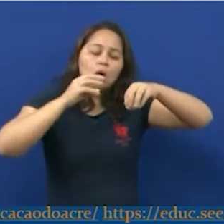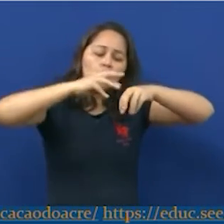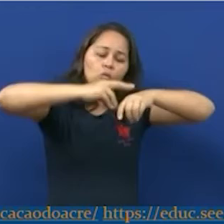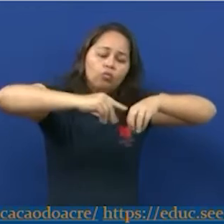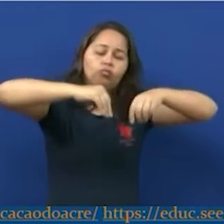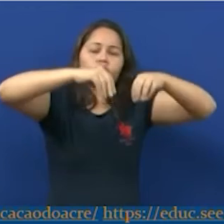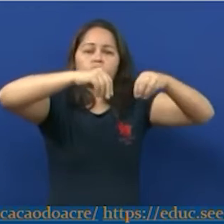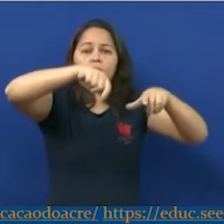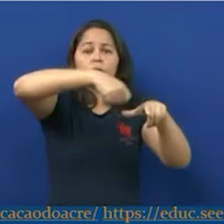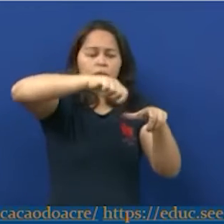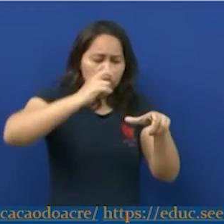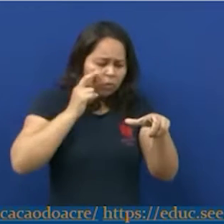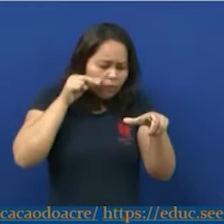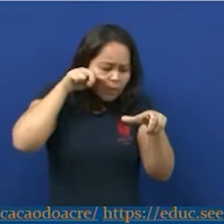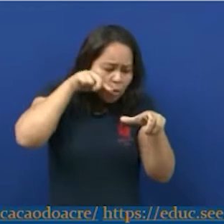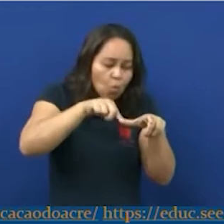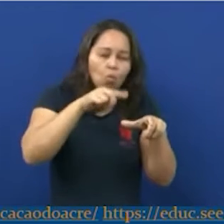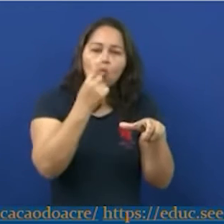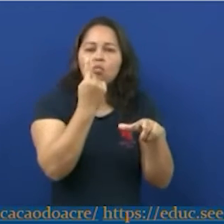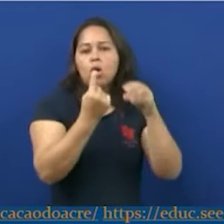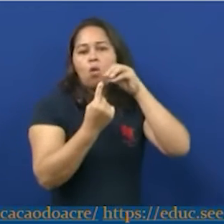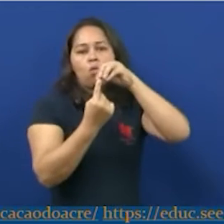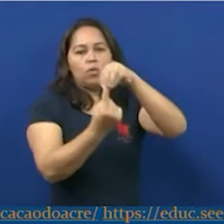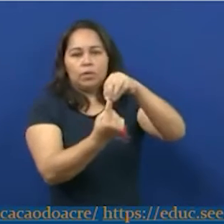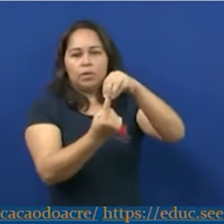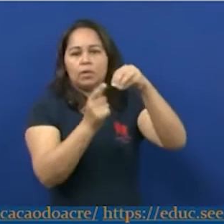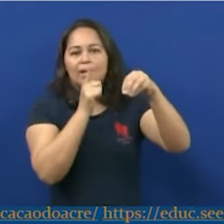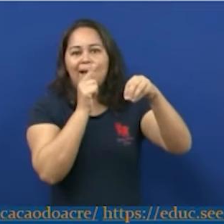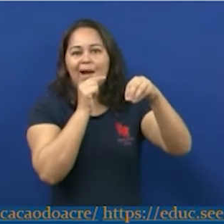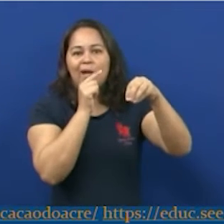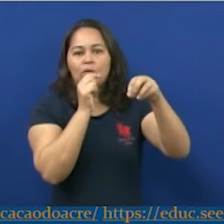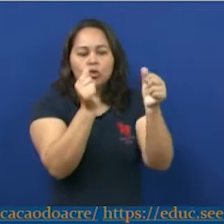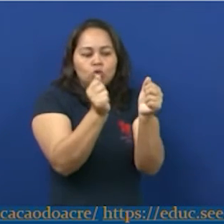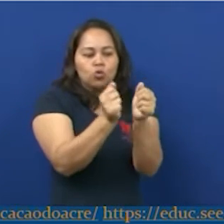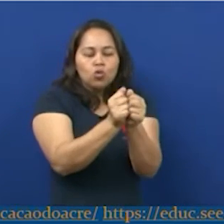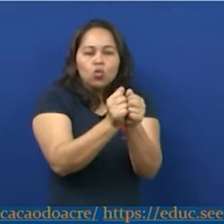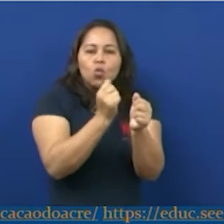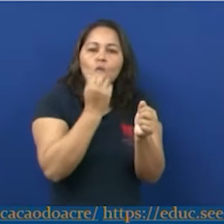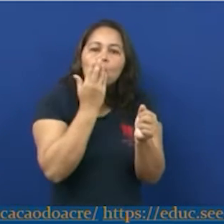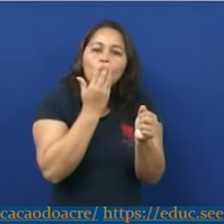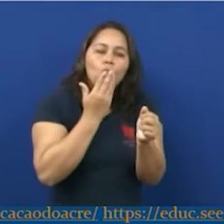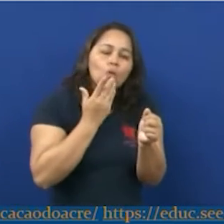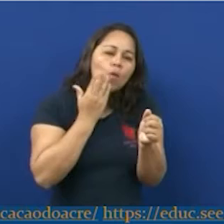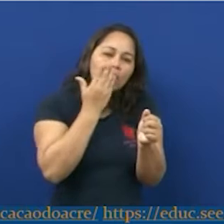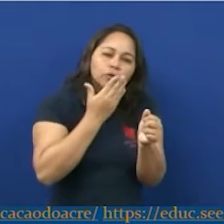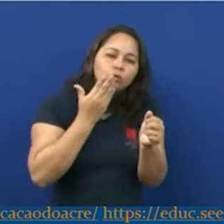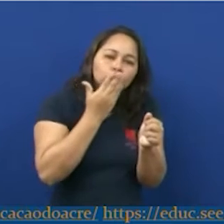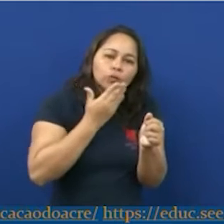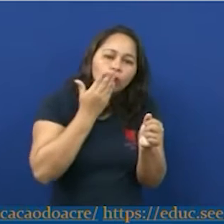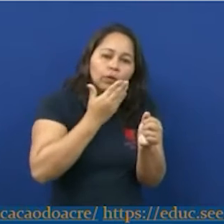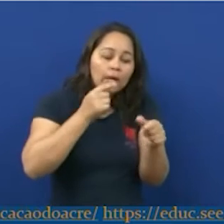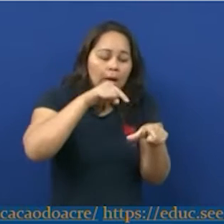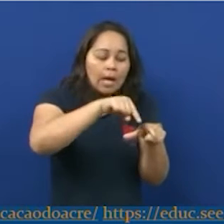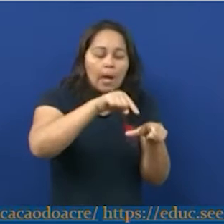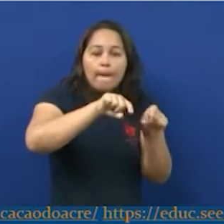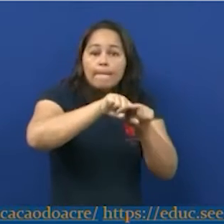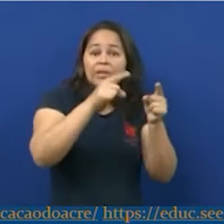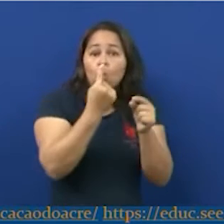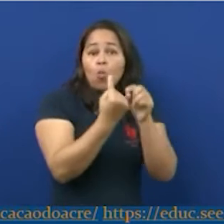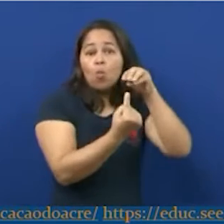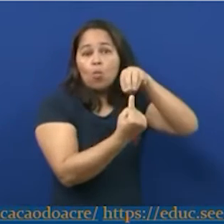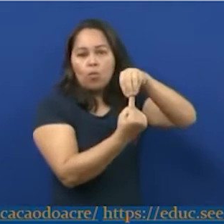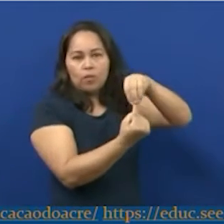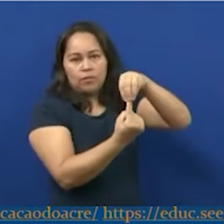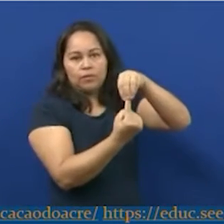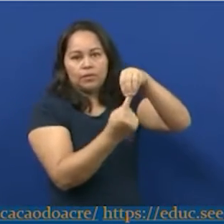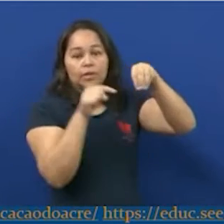consigo observar apenas uma fase em toda a extensão daquele becker, daquele copo que está sendo observado com aquela solução. Então, se é